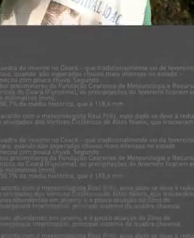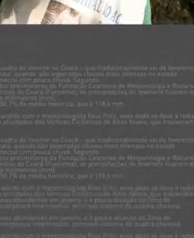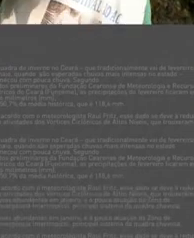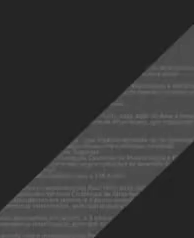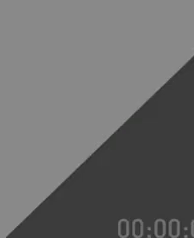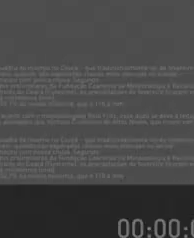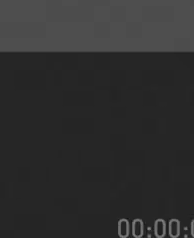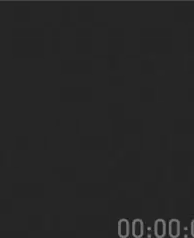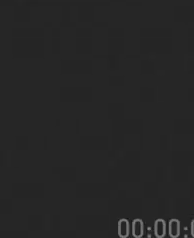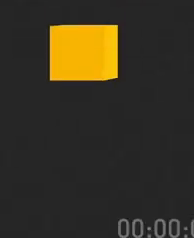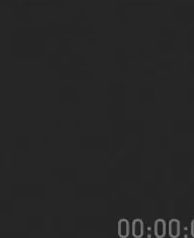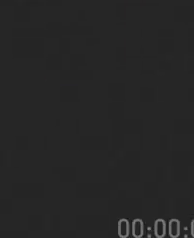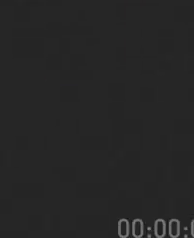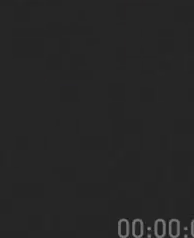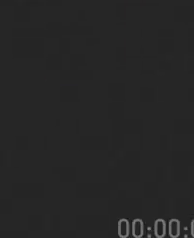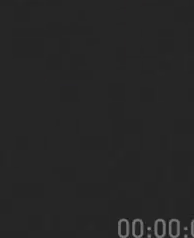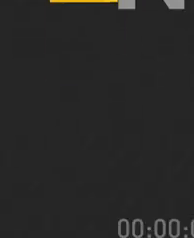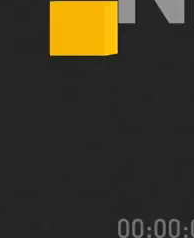ae